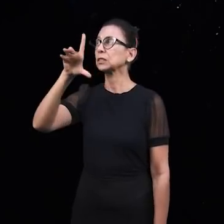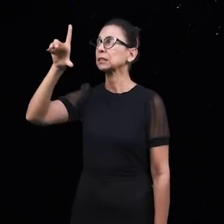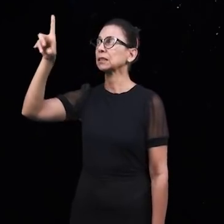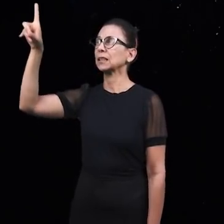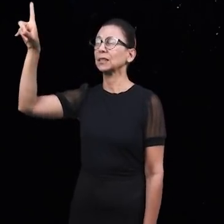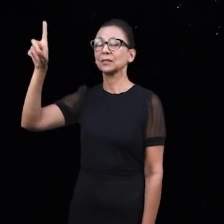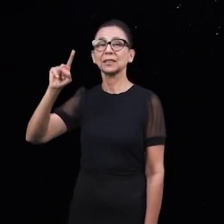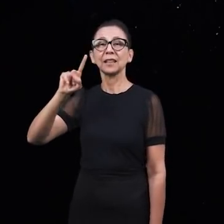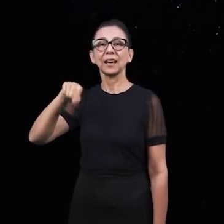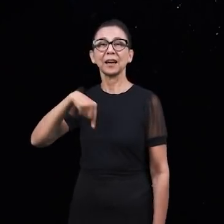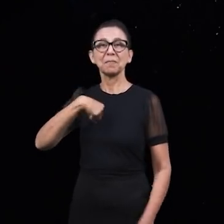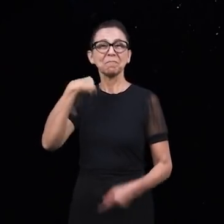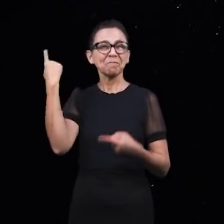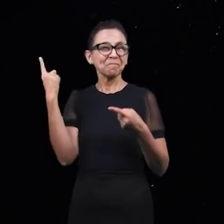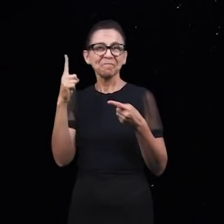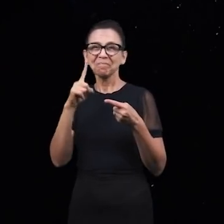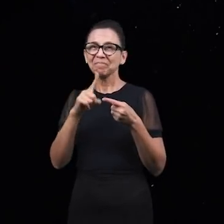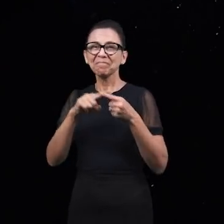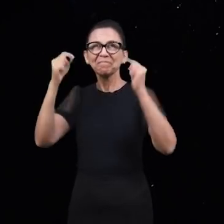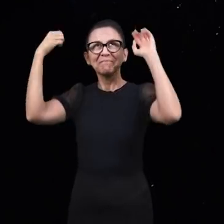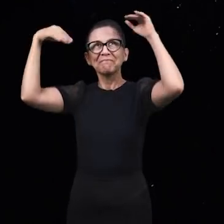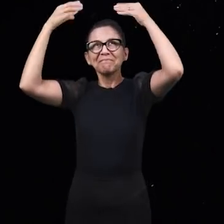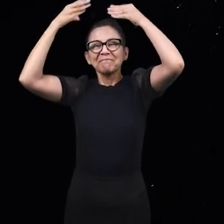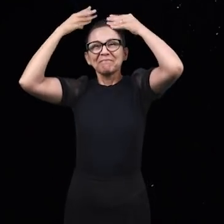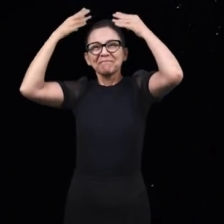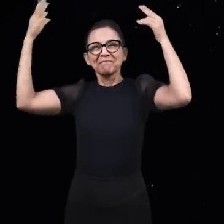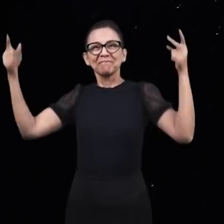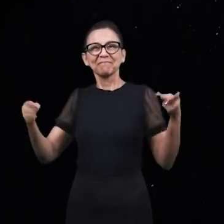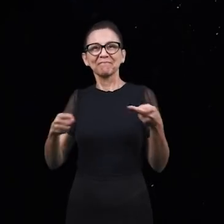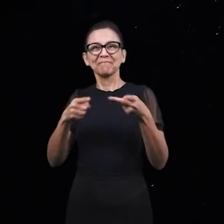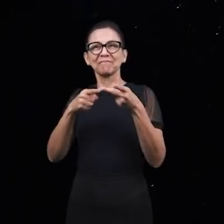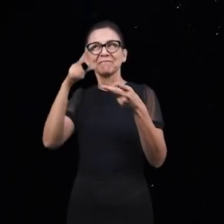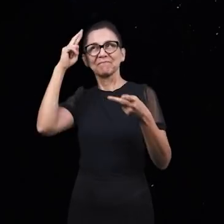unigênito Filho,